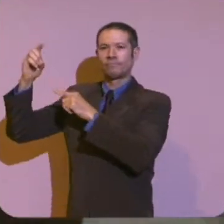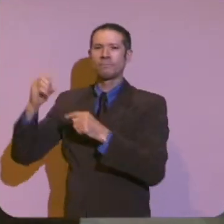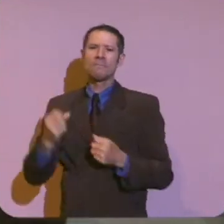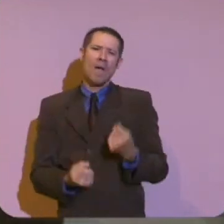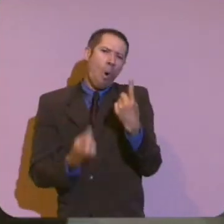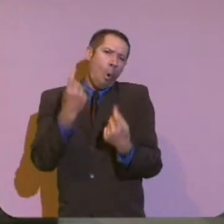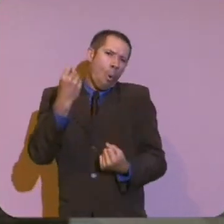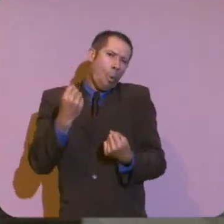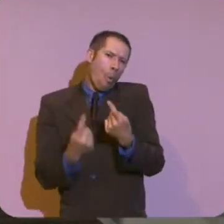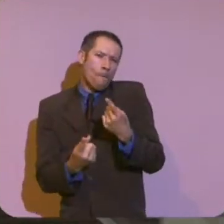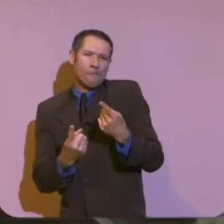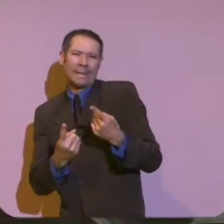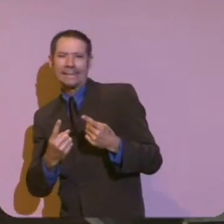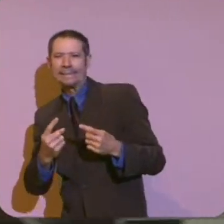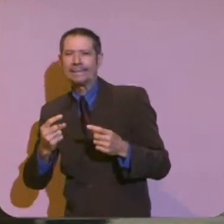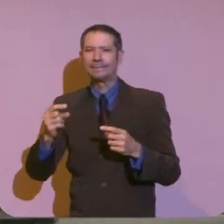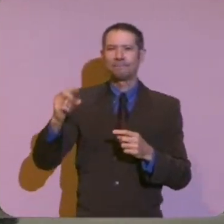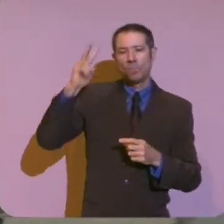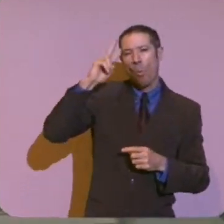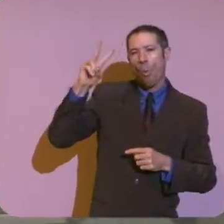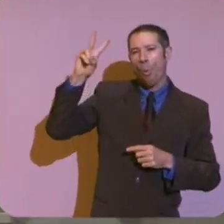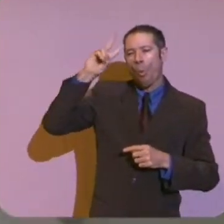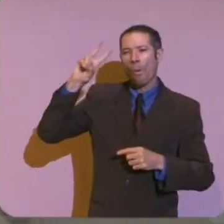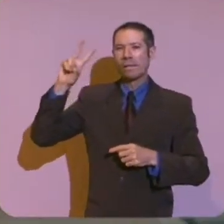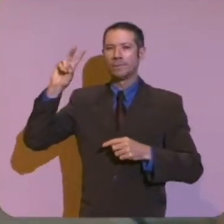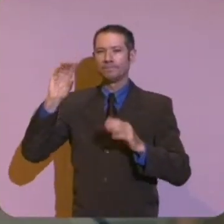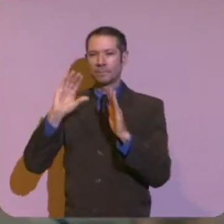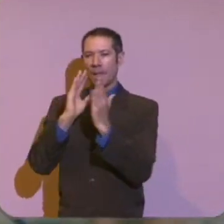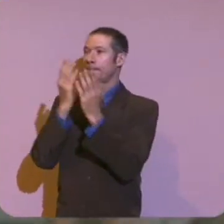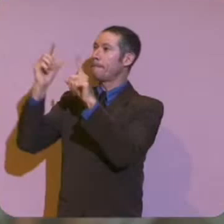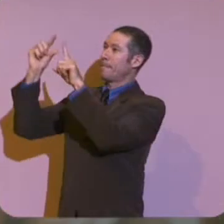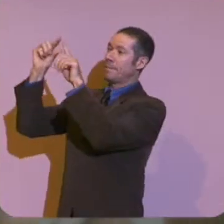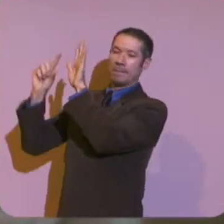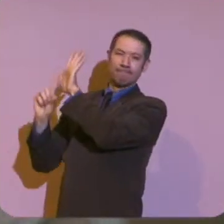da Bíblia que nos ajudam a entender esse processo